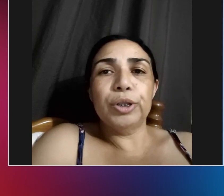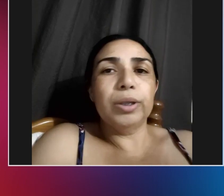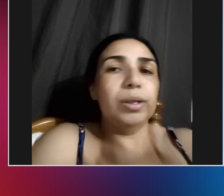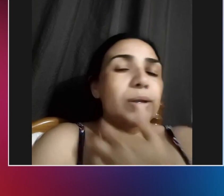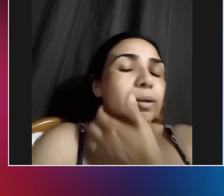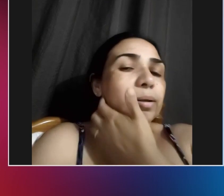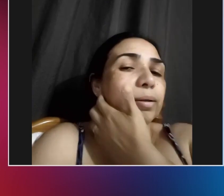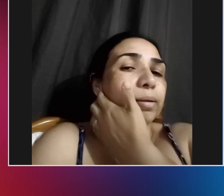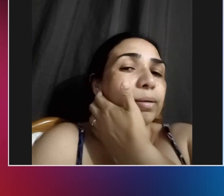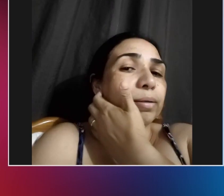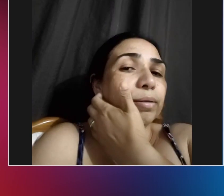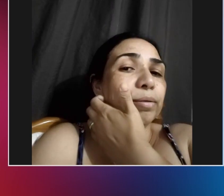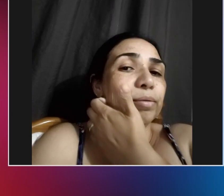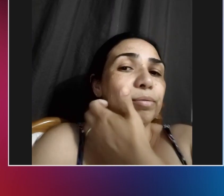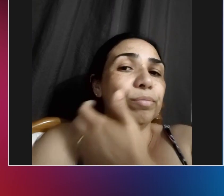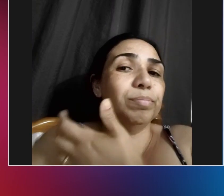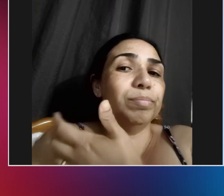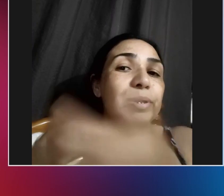gente